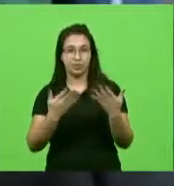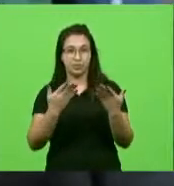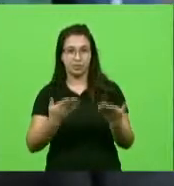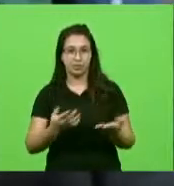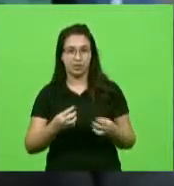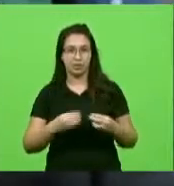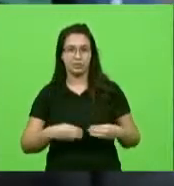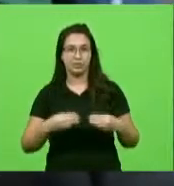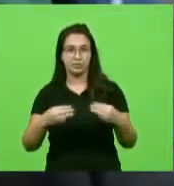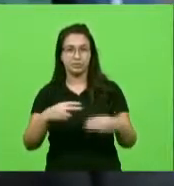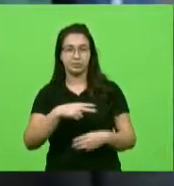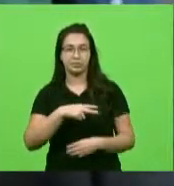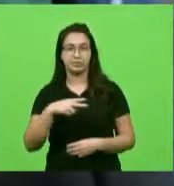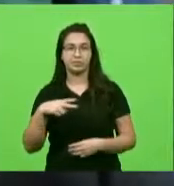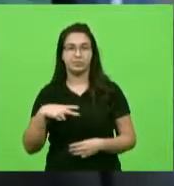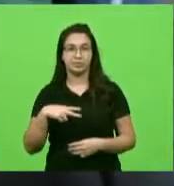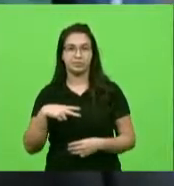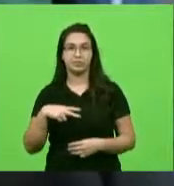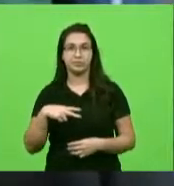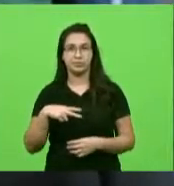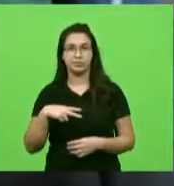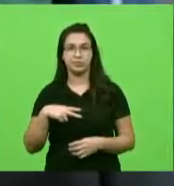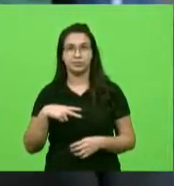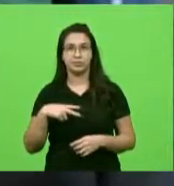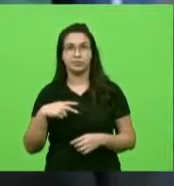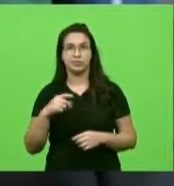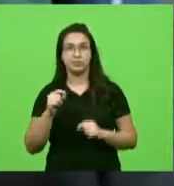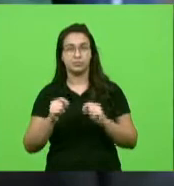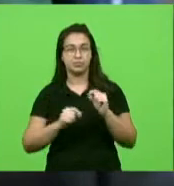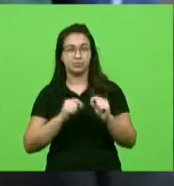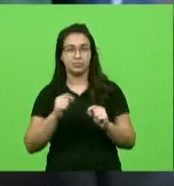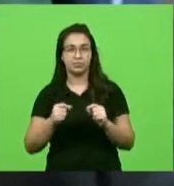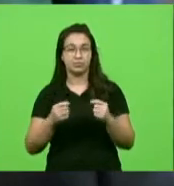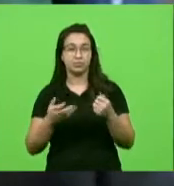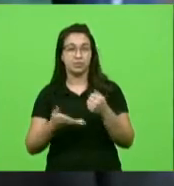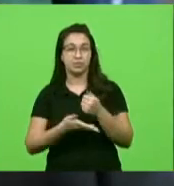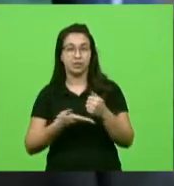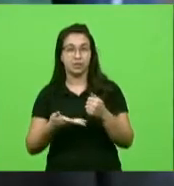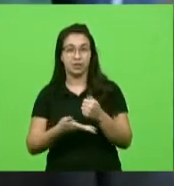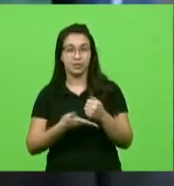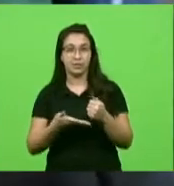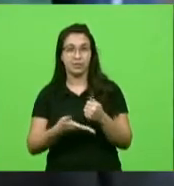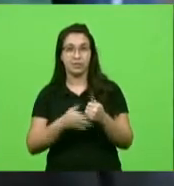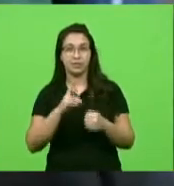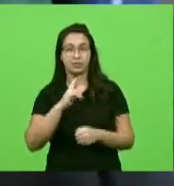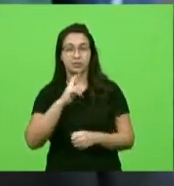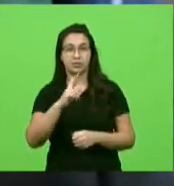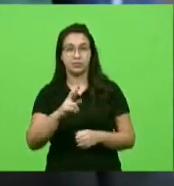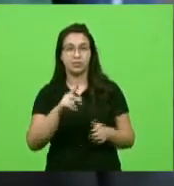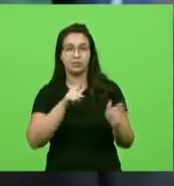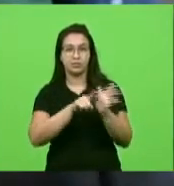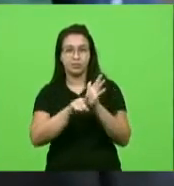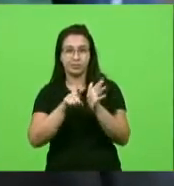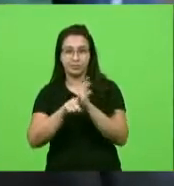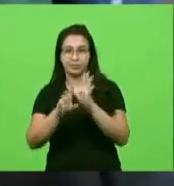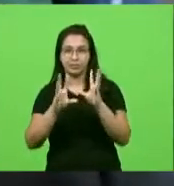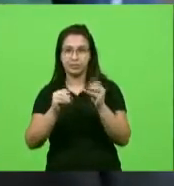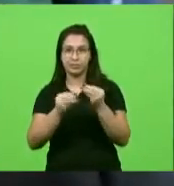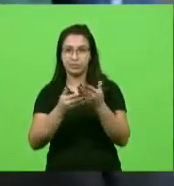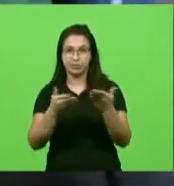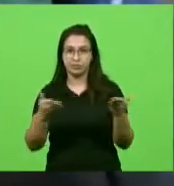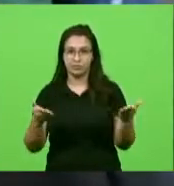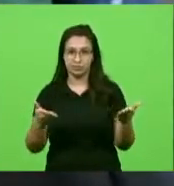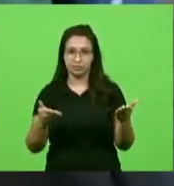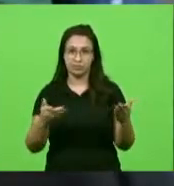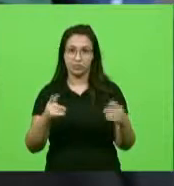Santa Catarina, acima referido, o qual embaçará as respostas aos questionamentos de Vossa Excelência, uma vez que